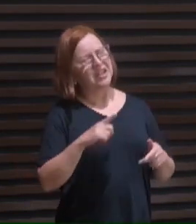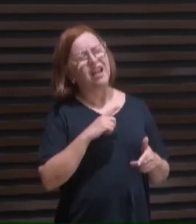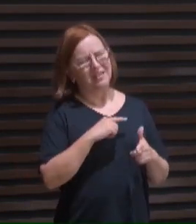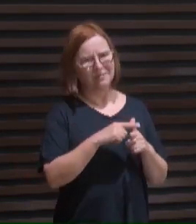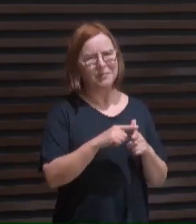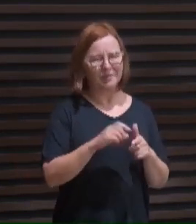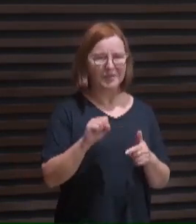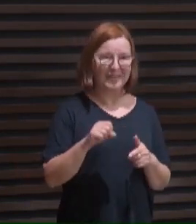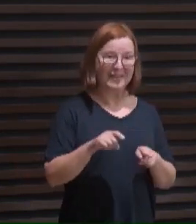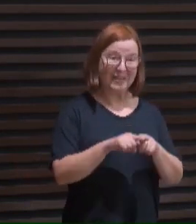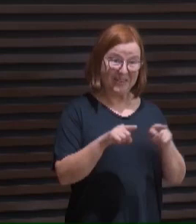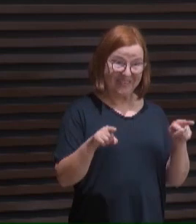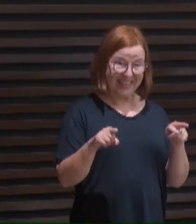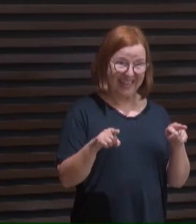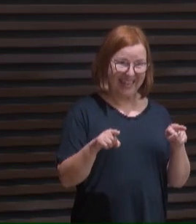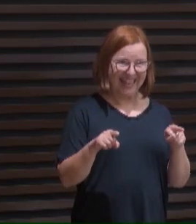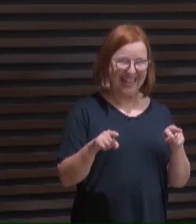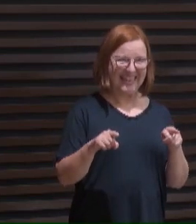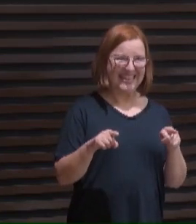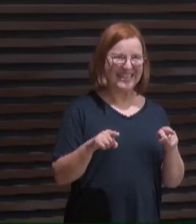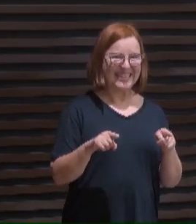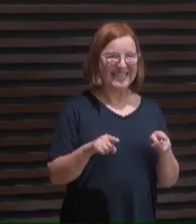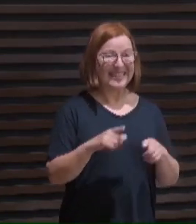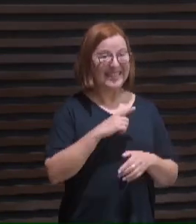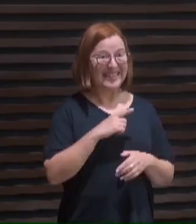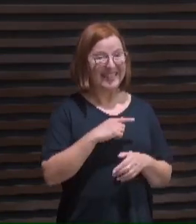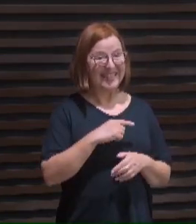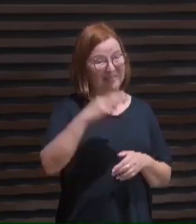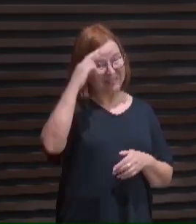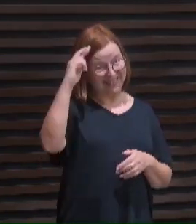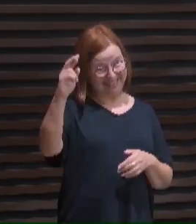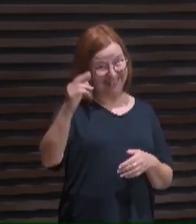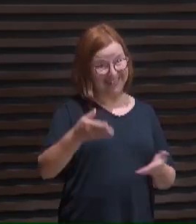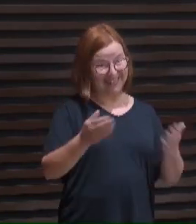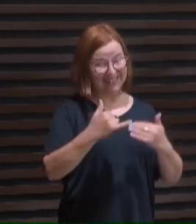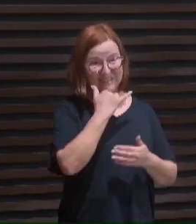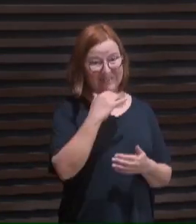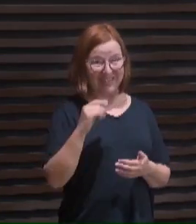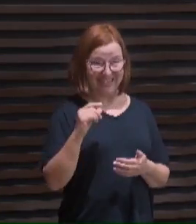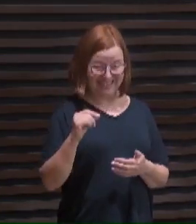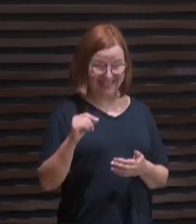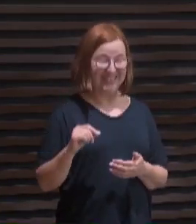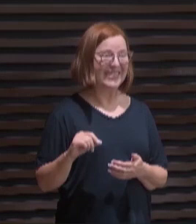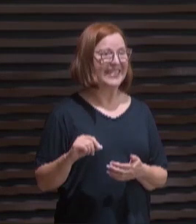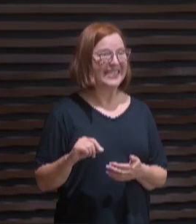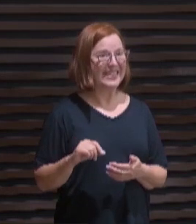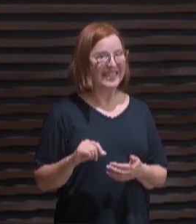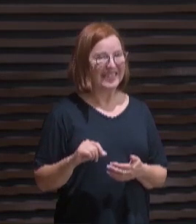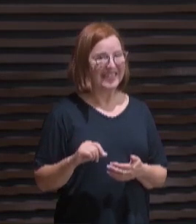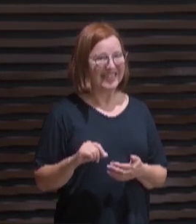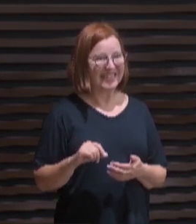problemas, mas temos aquele que nos perdoa e nos concede a possibilidade de nos